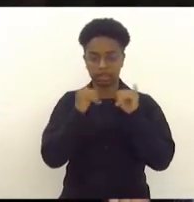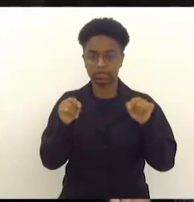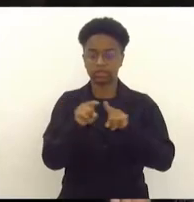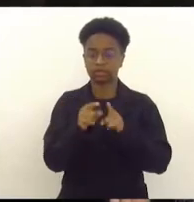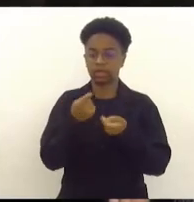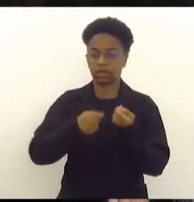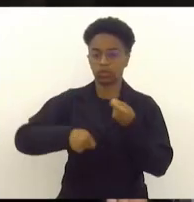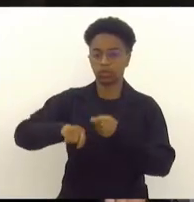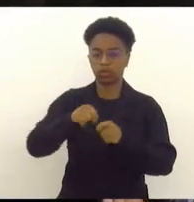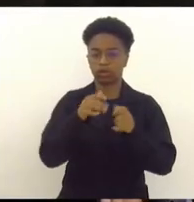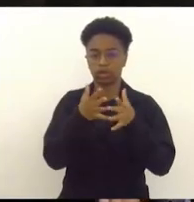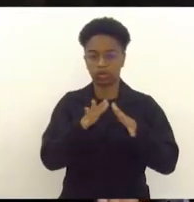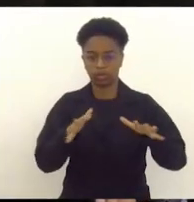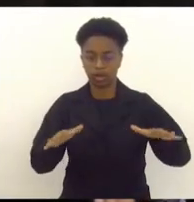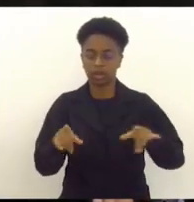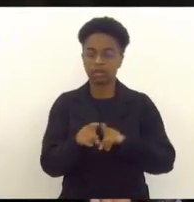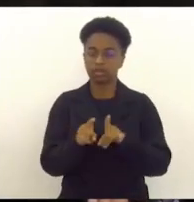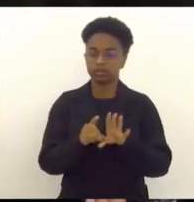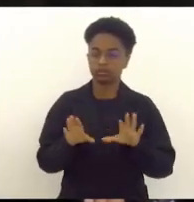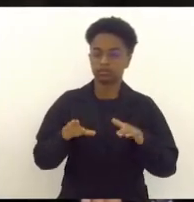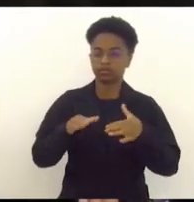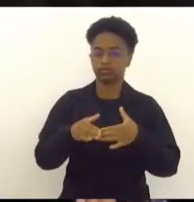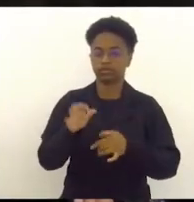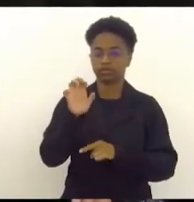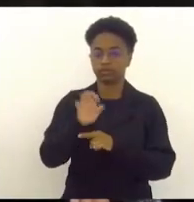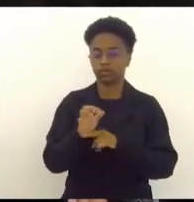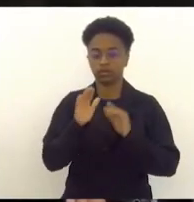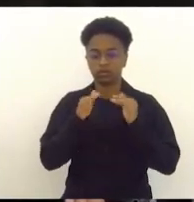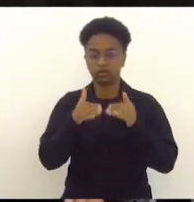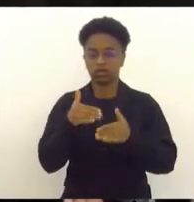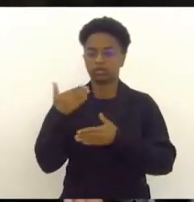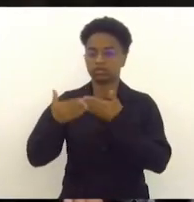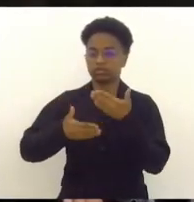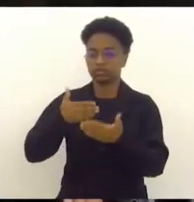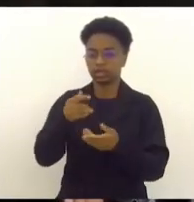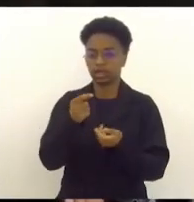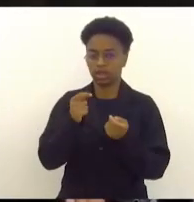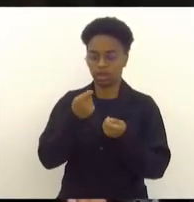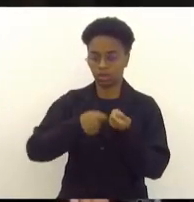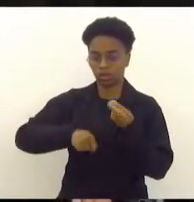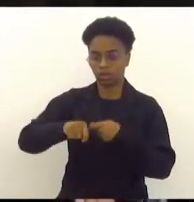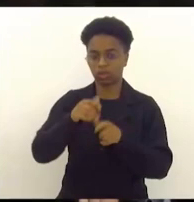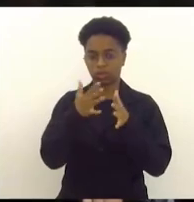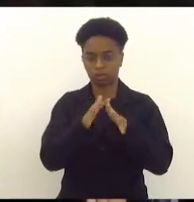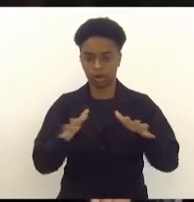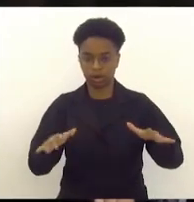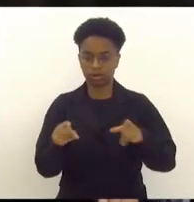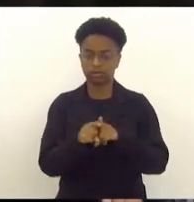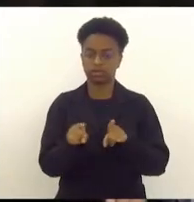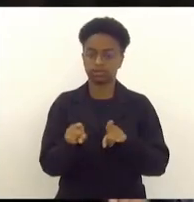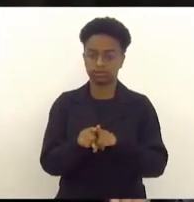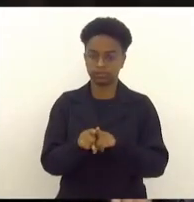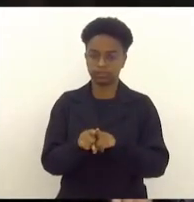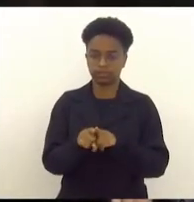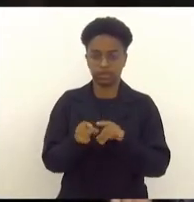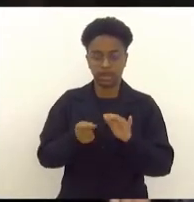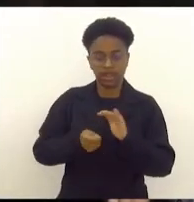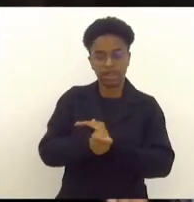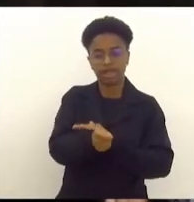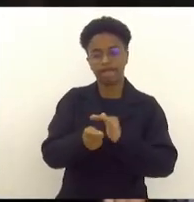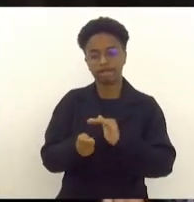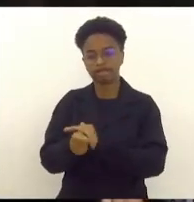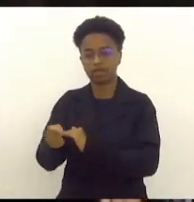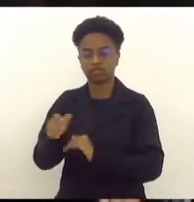economia do mar a comissão Estadual pelo desenvolvimento da economia do mar e vem investindo